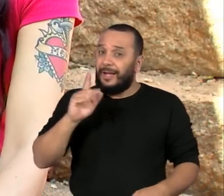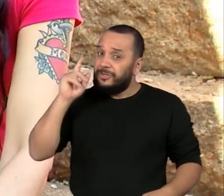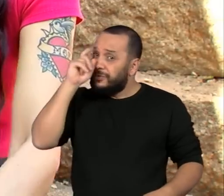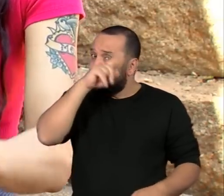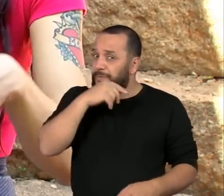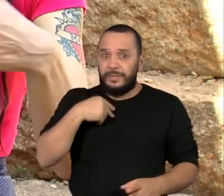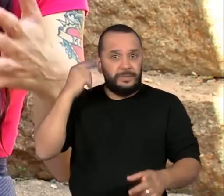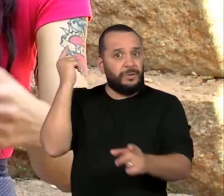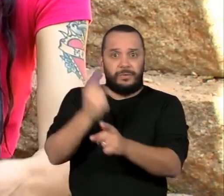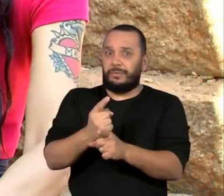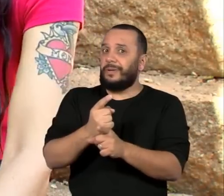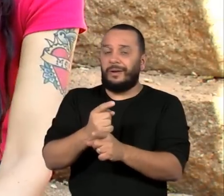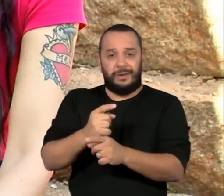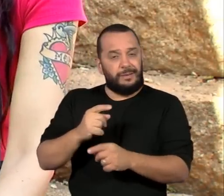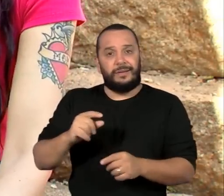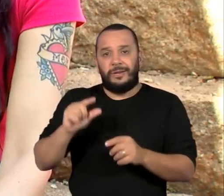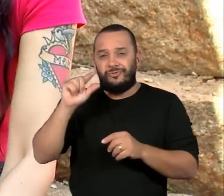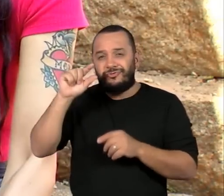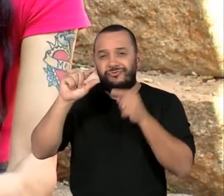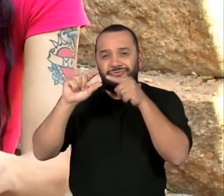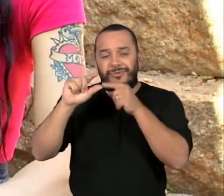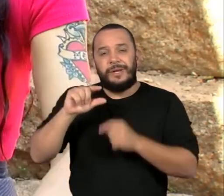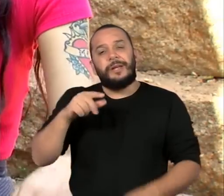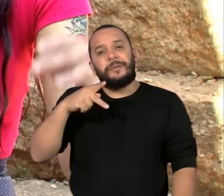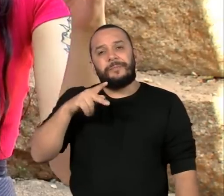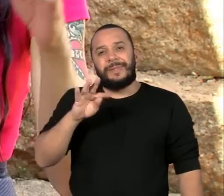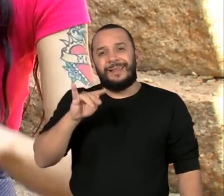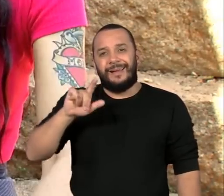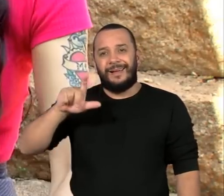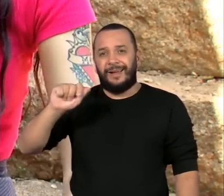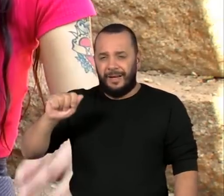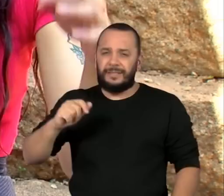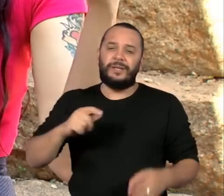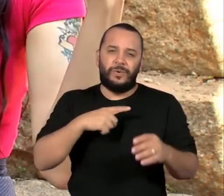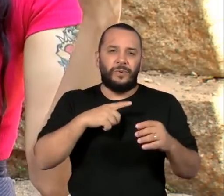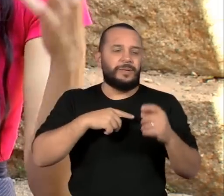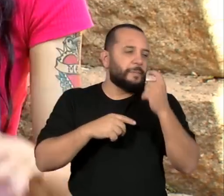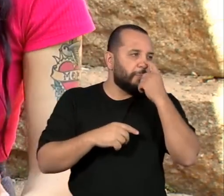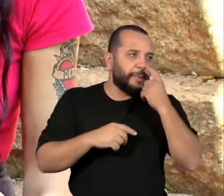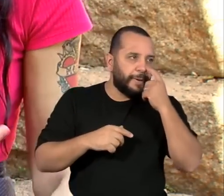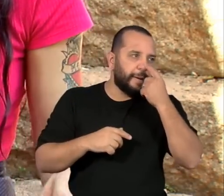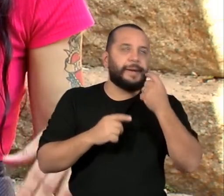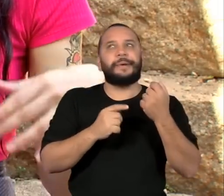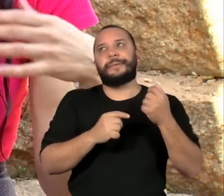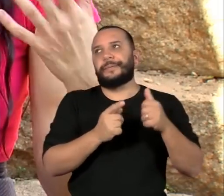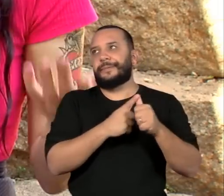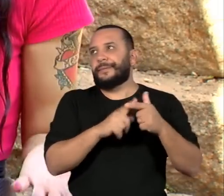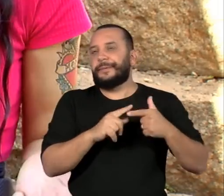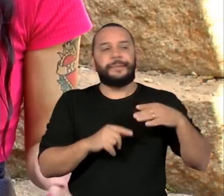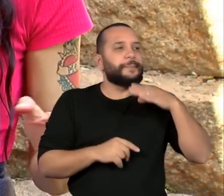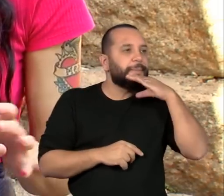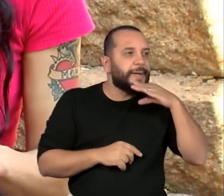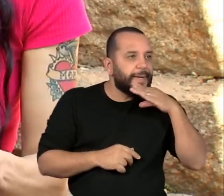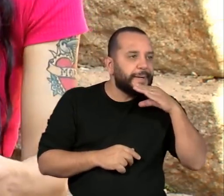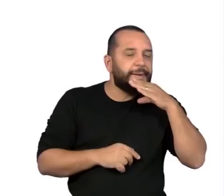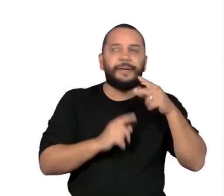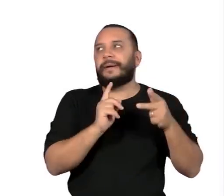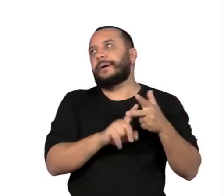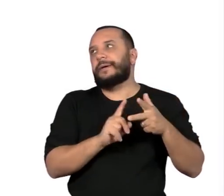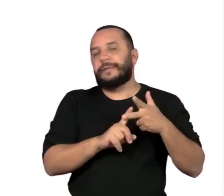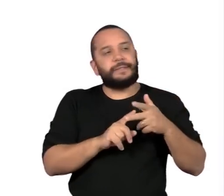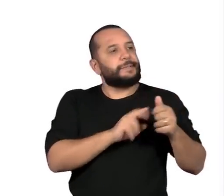lugar específico, mas você encontra polpa de morango, polpa de manga, né? Polpa dessas mais comuns,